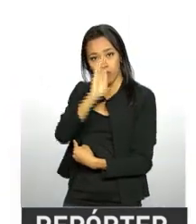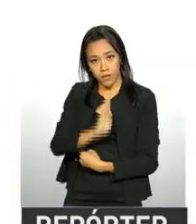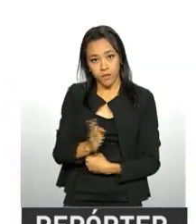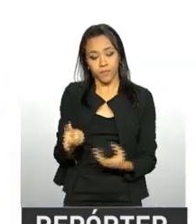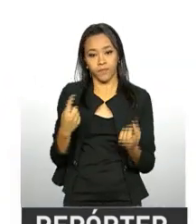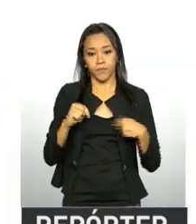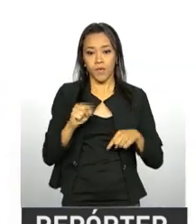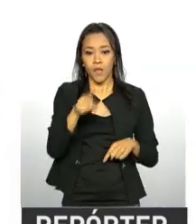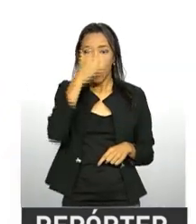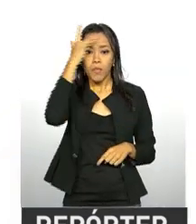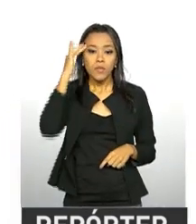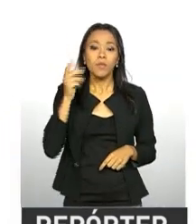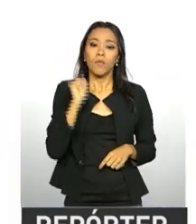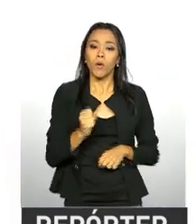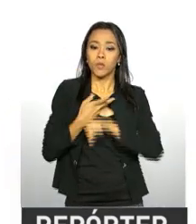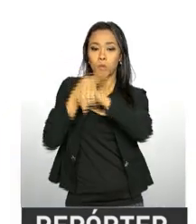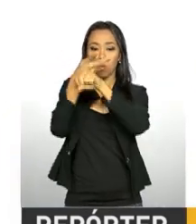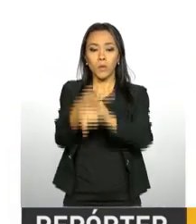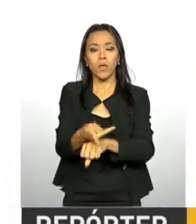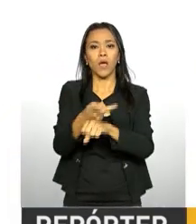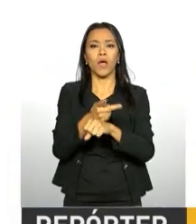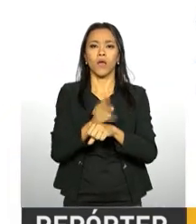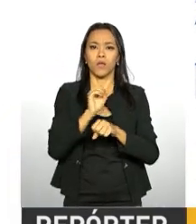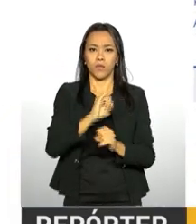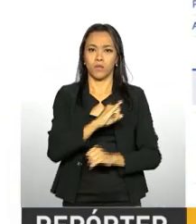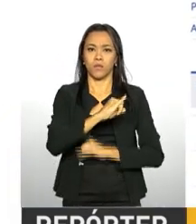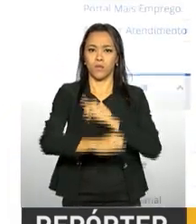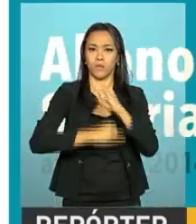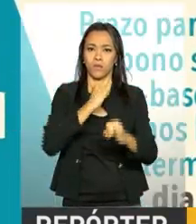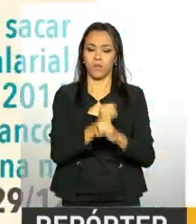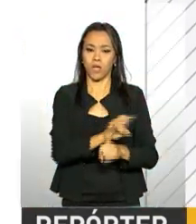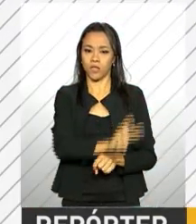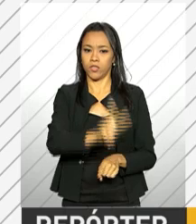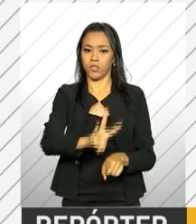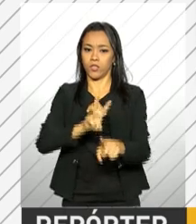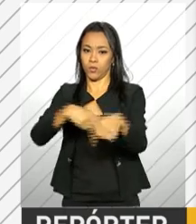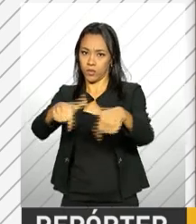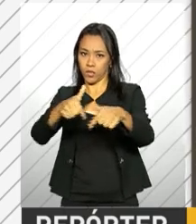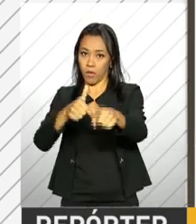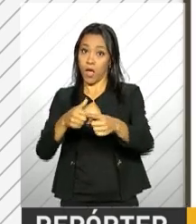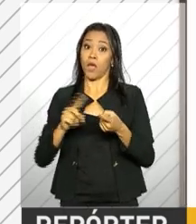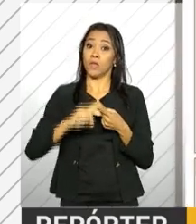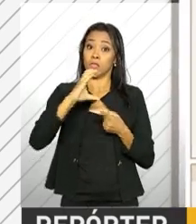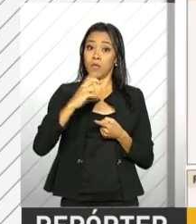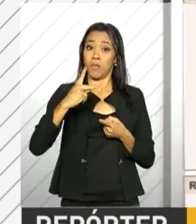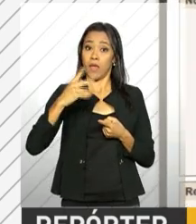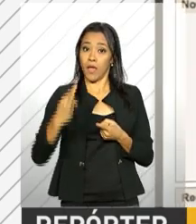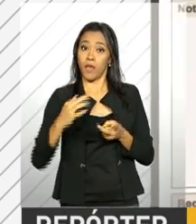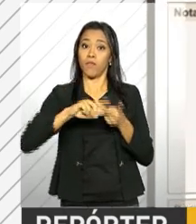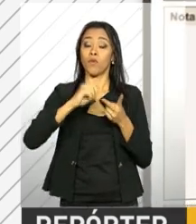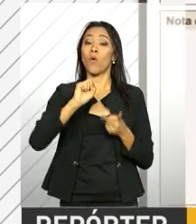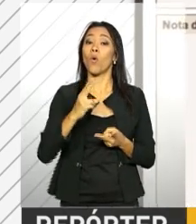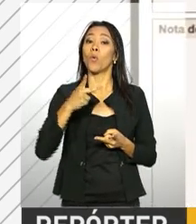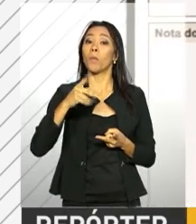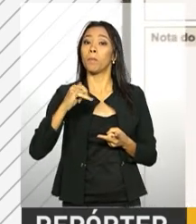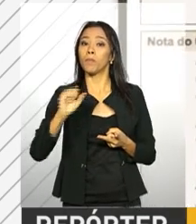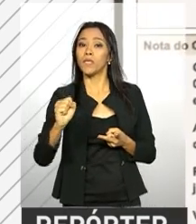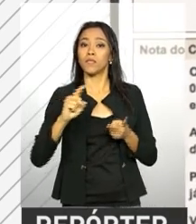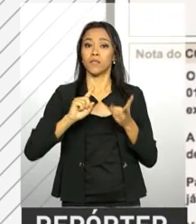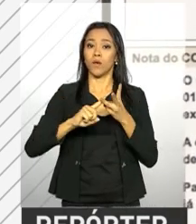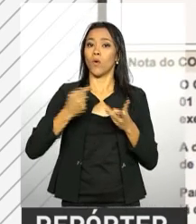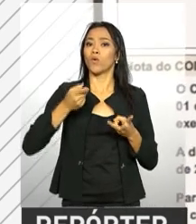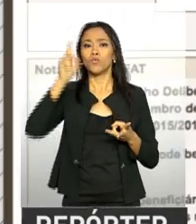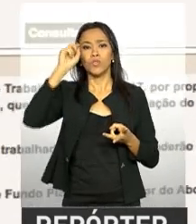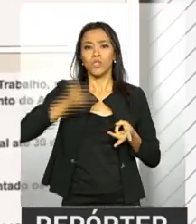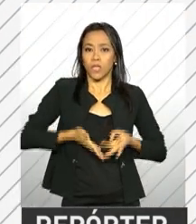trabalhador pode fazer a consulta pelo site do Ministério do Trabalho com o CPF ou o número do pispasep e a data de